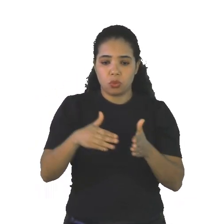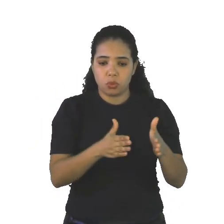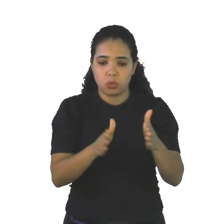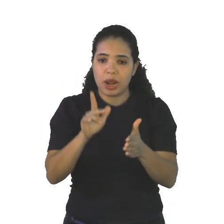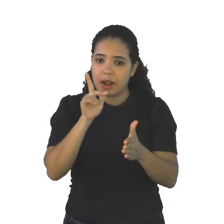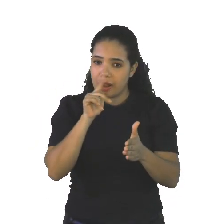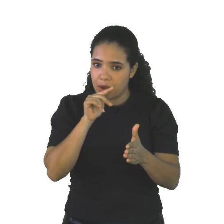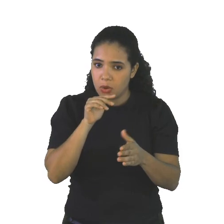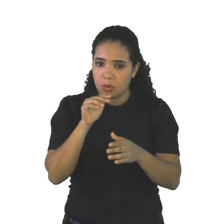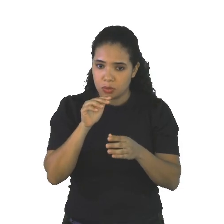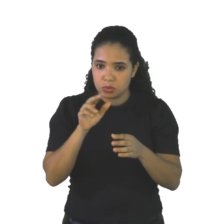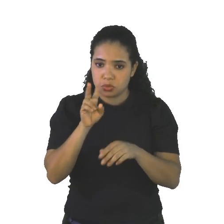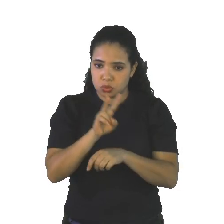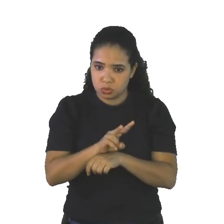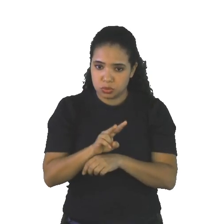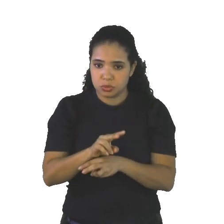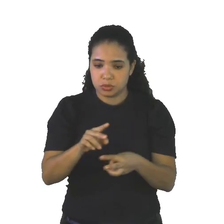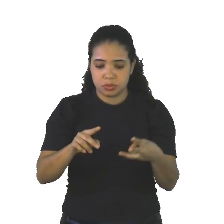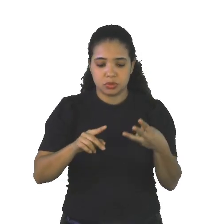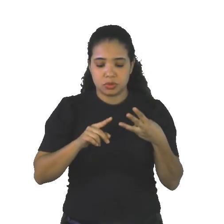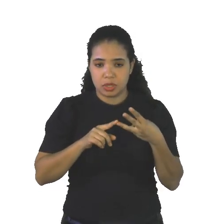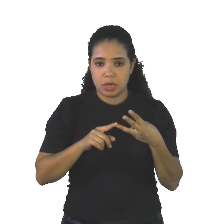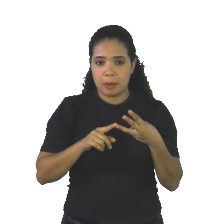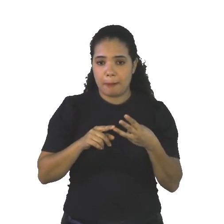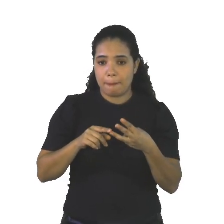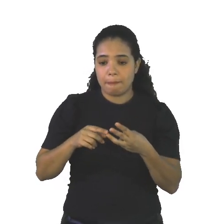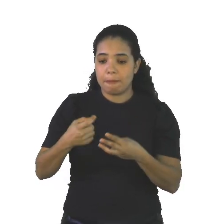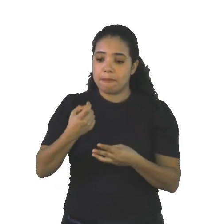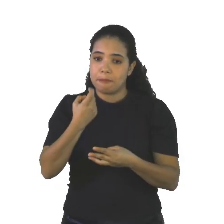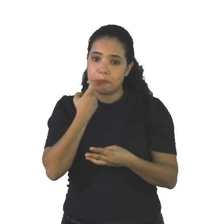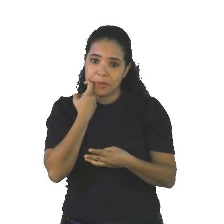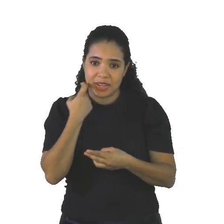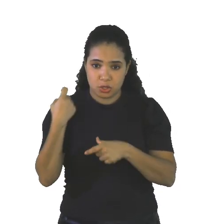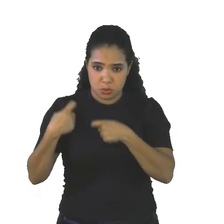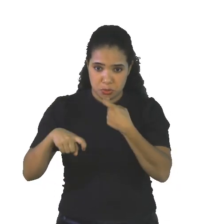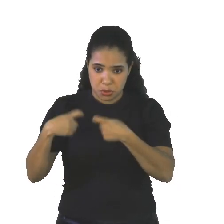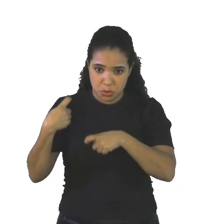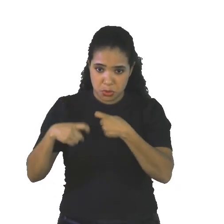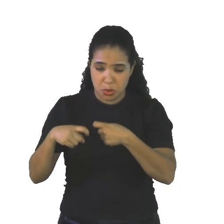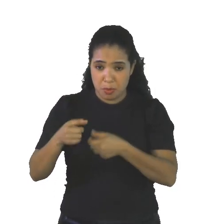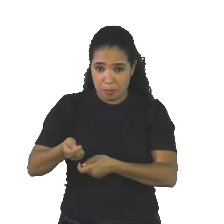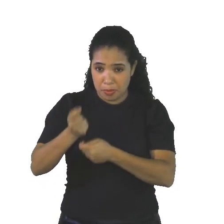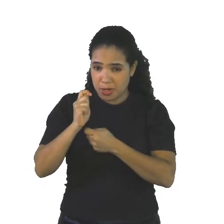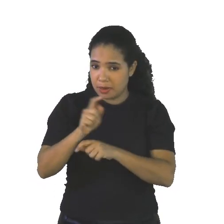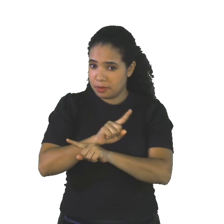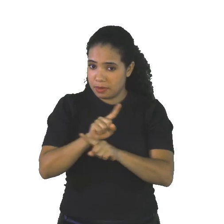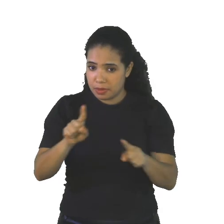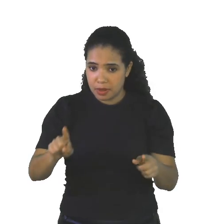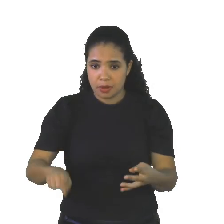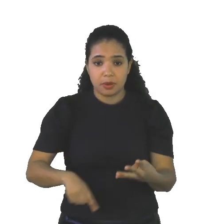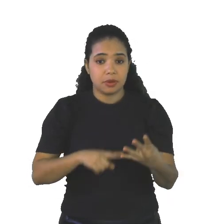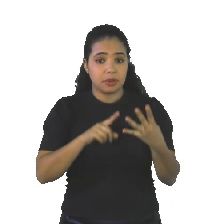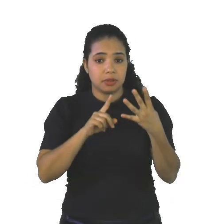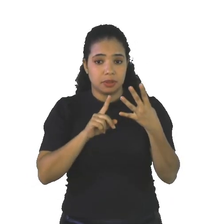Não pesque em épocas de reprodução, que isso é muito importante, gente. E também a questão da